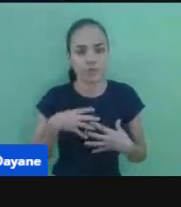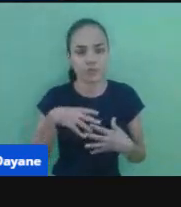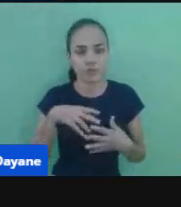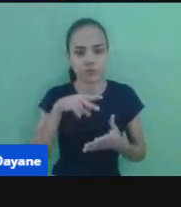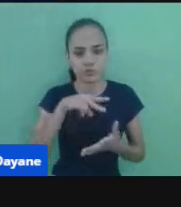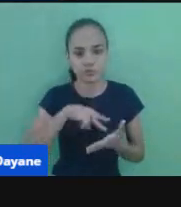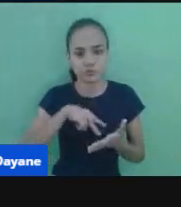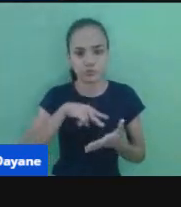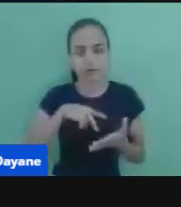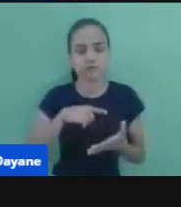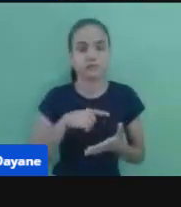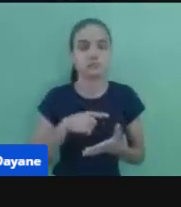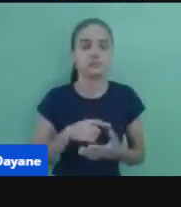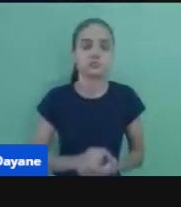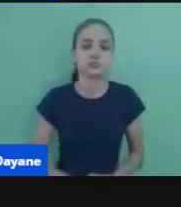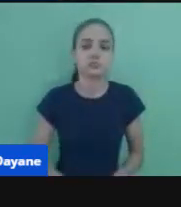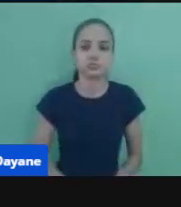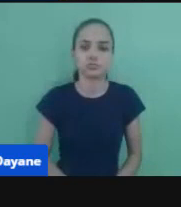exames.